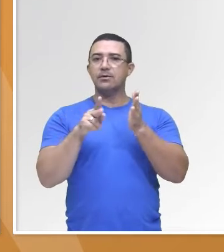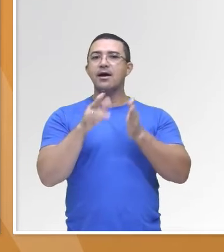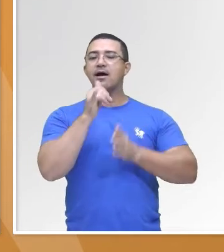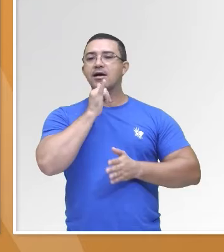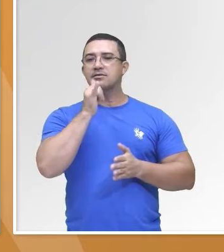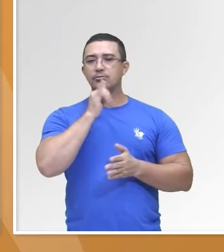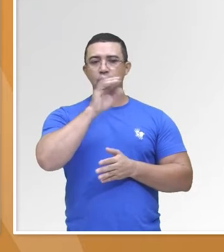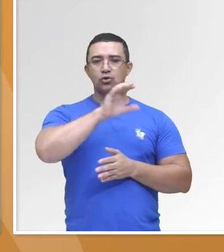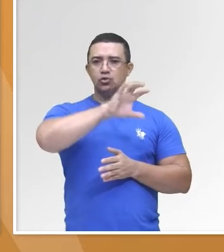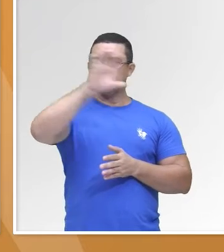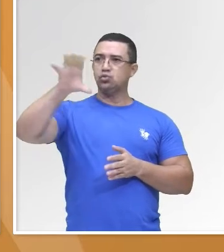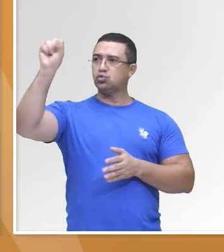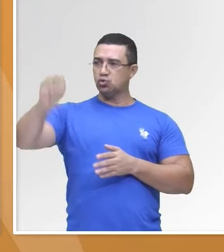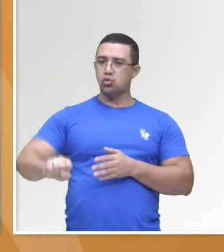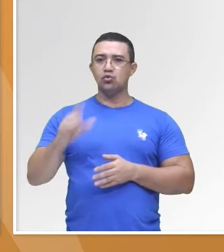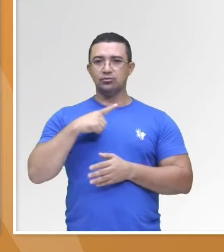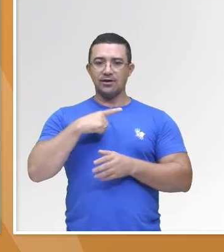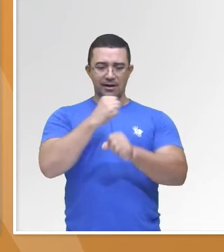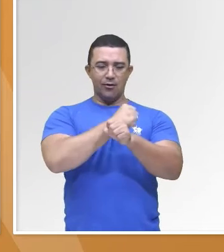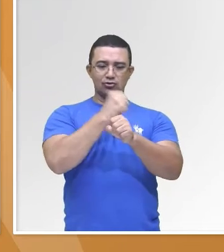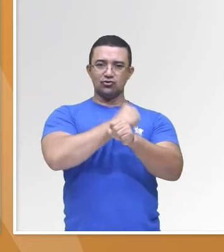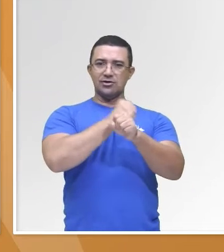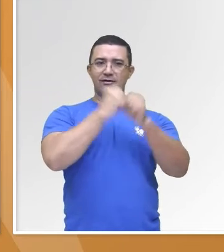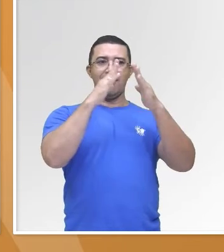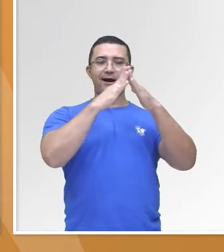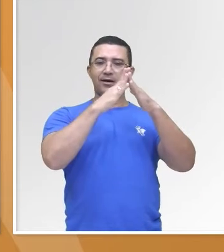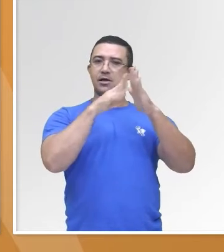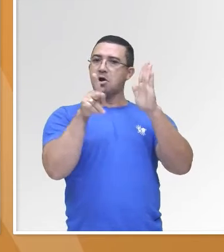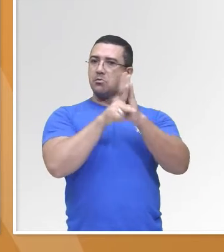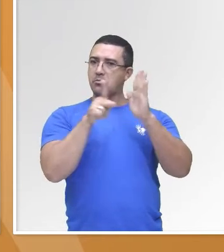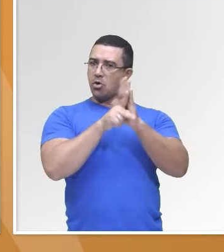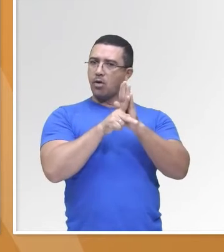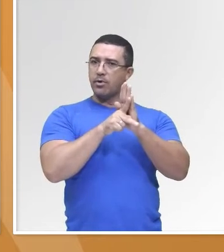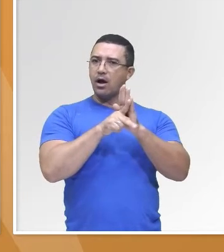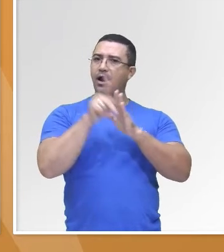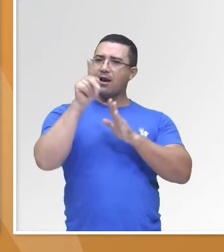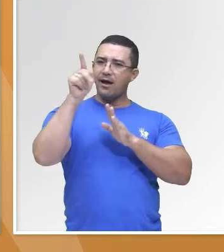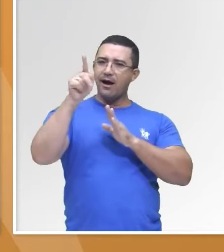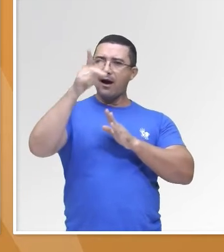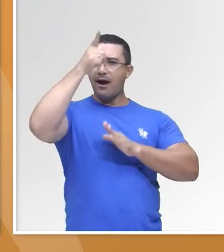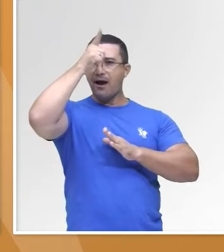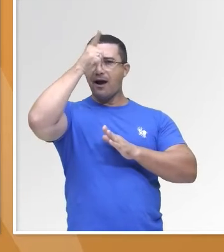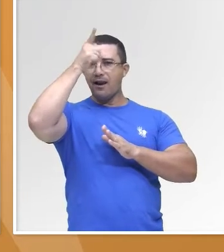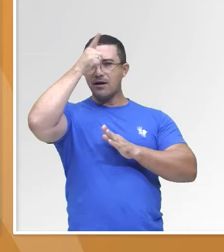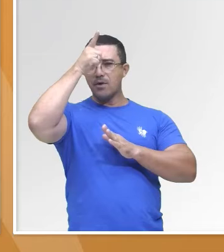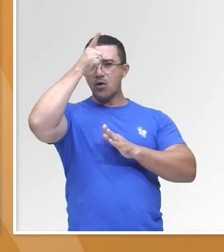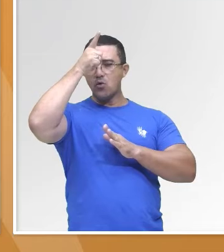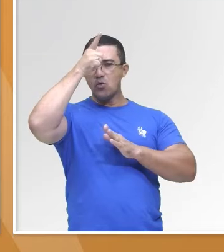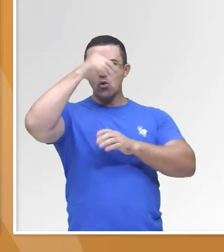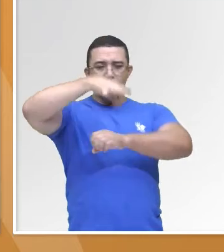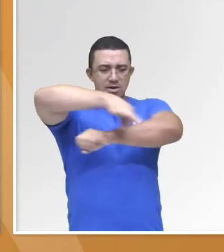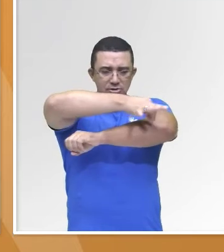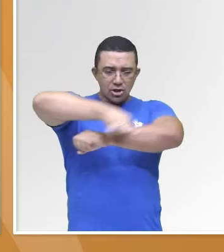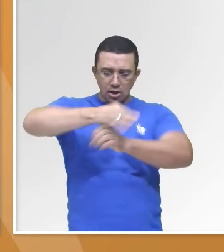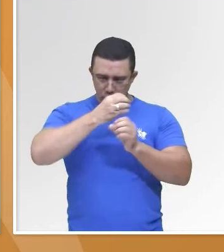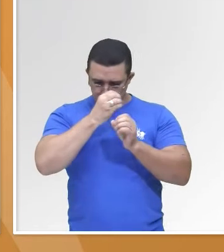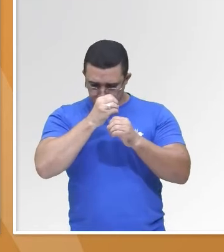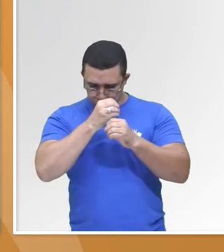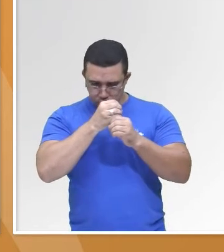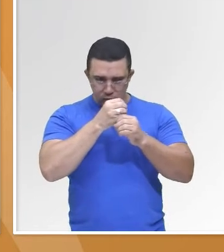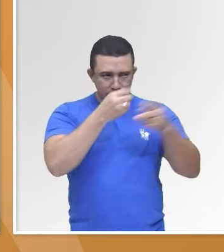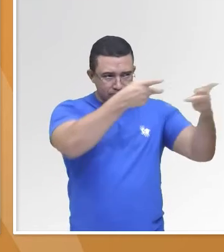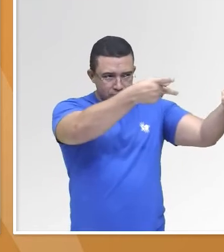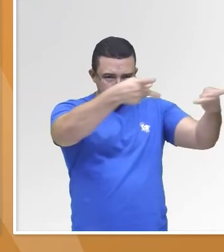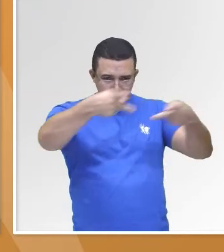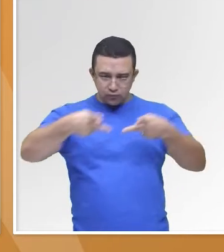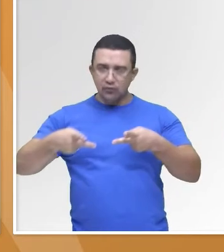a arquitetura em Chaimel, tá? Essa arquitetura trazida pelos alemães, em algumas áreas, né,